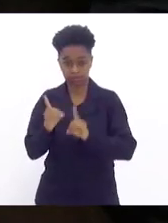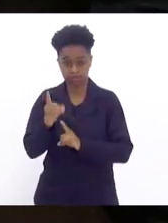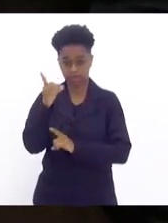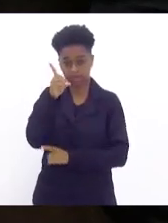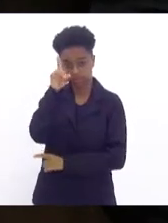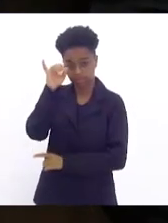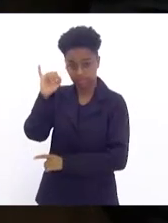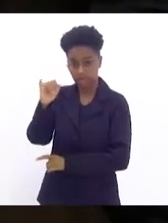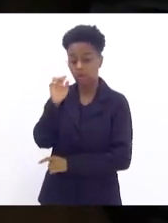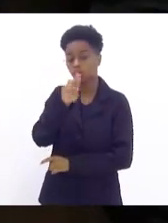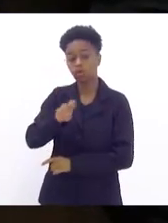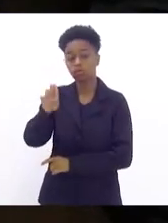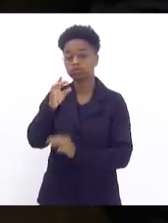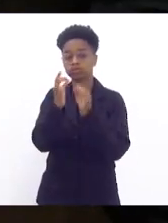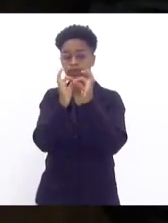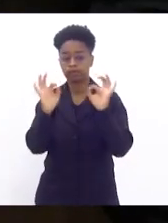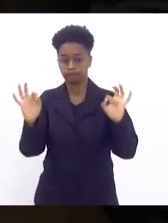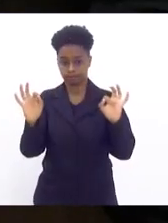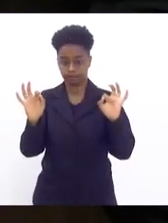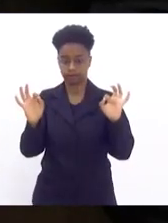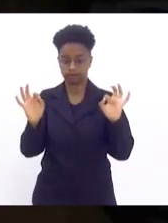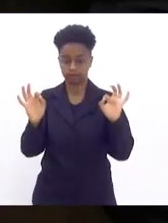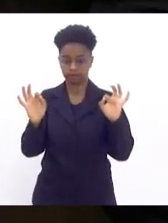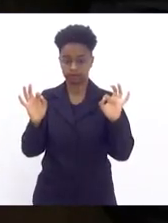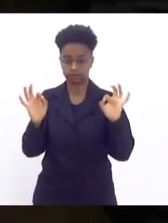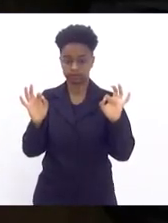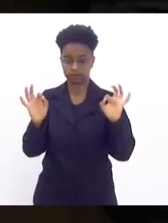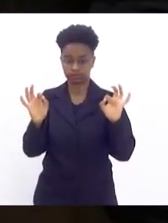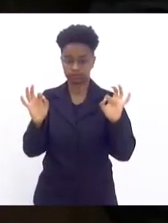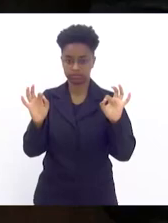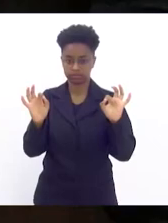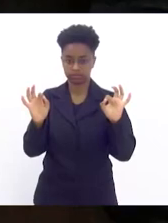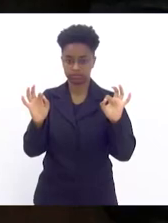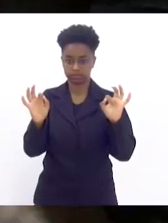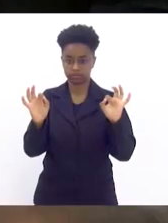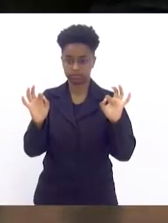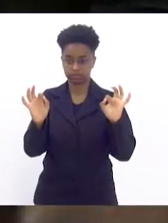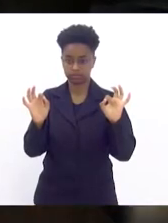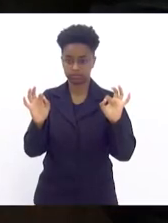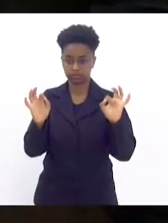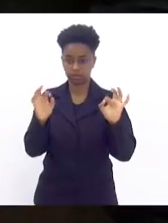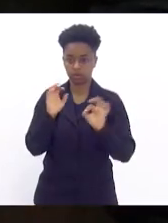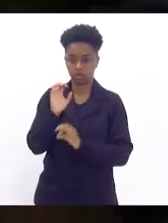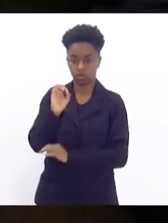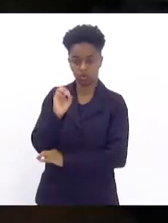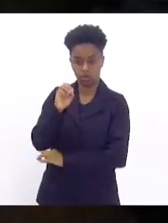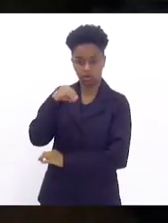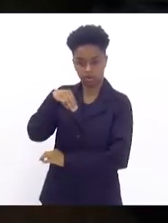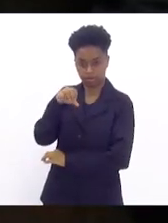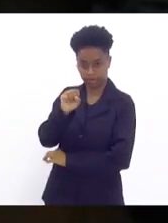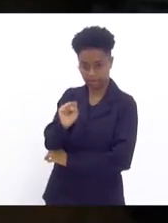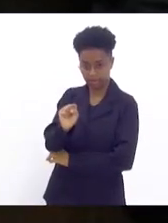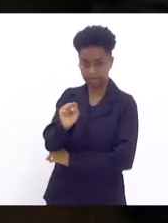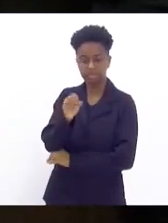usando a seguinte frase a Organização Mundial da Saúde sempre afirmou que